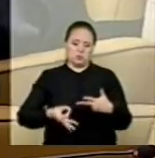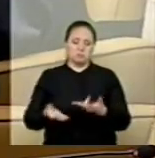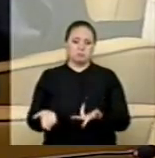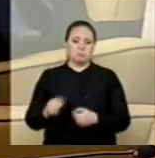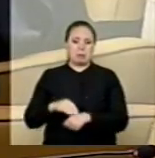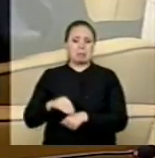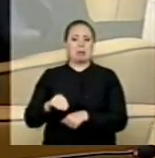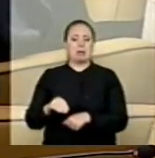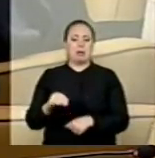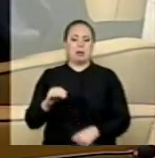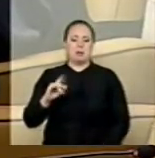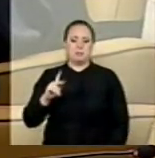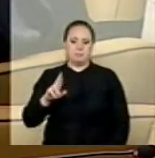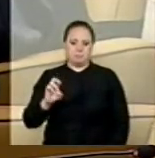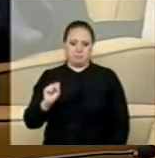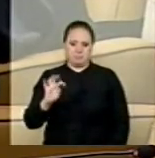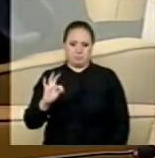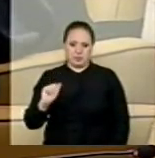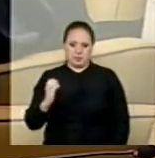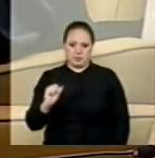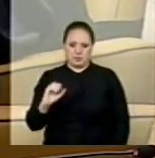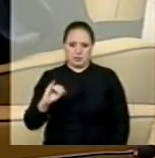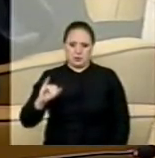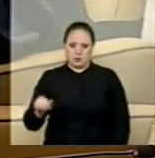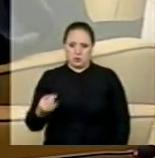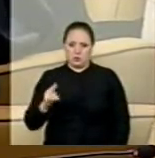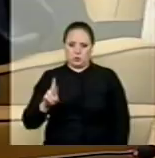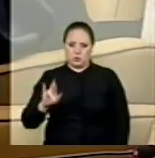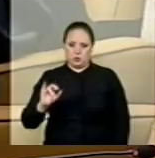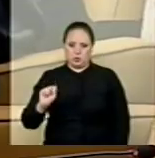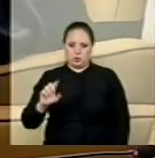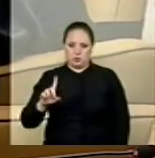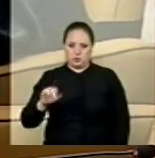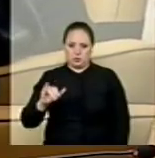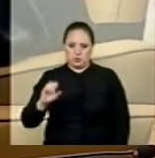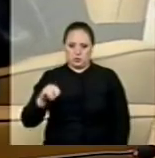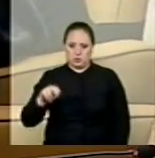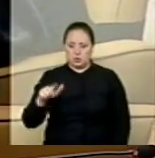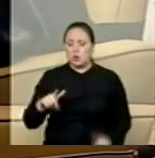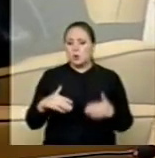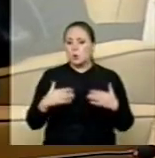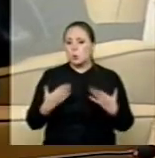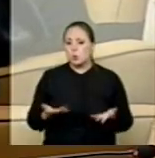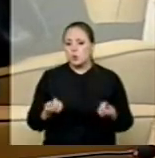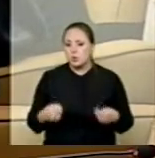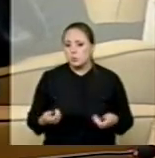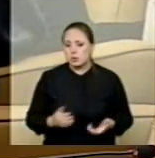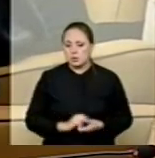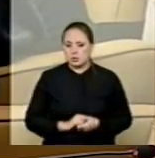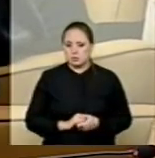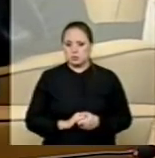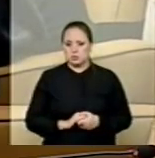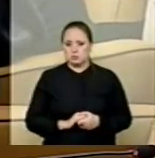prestação jurisdicional e, quando presentes os requisitos legais, determinar constrições